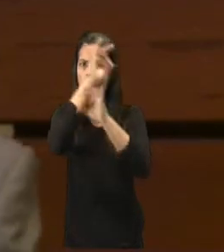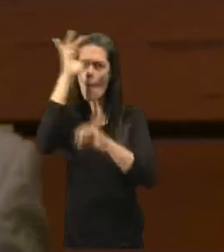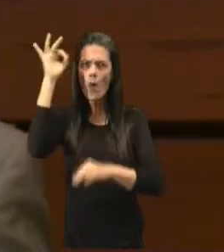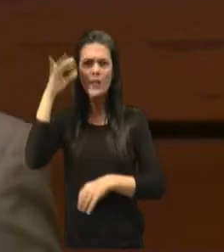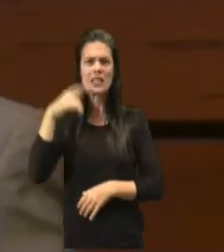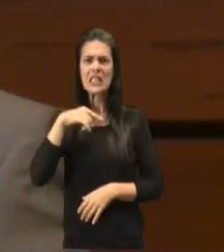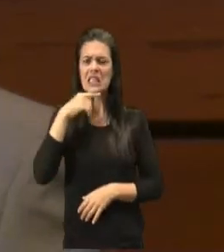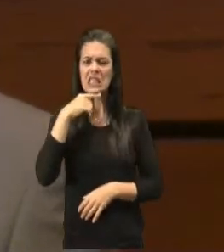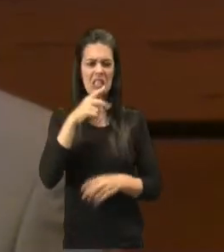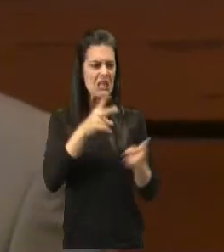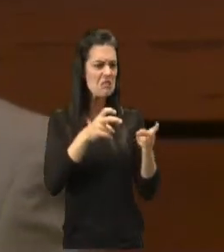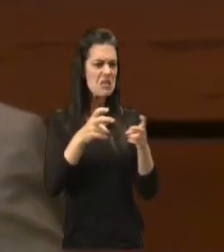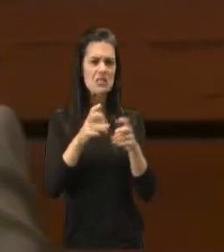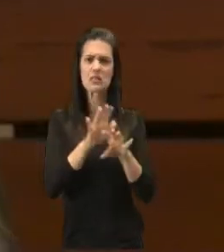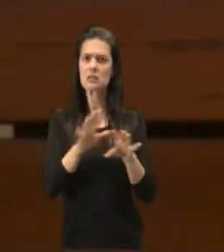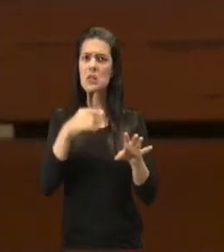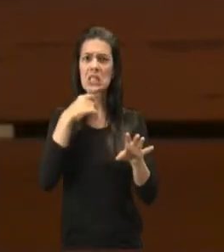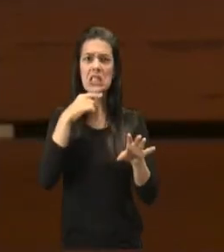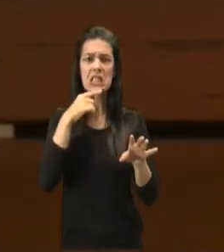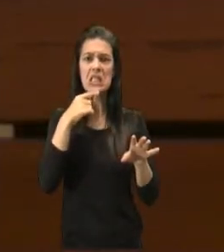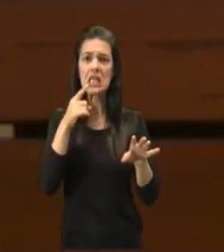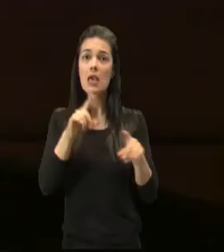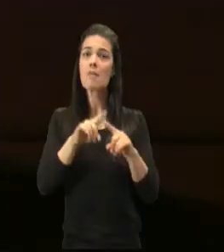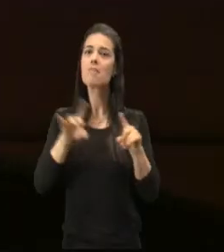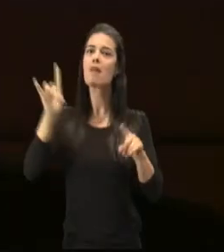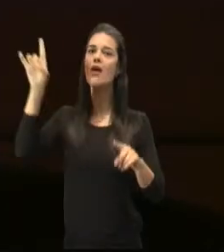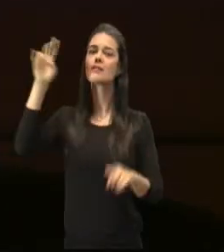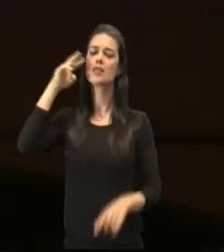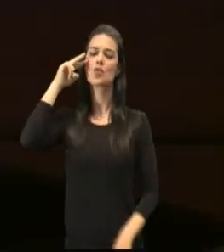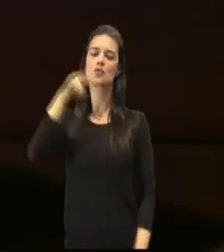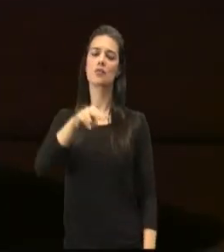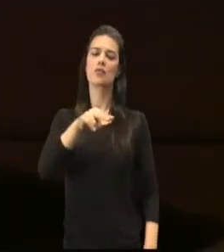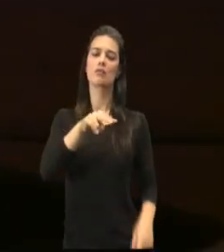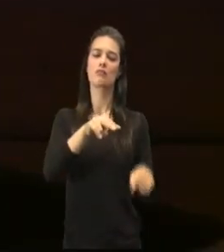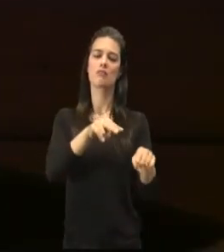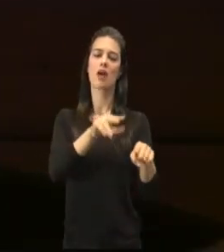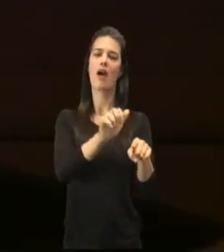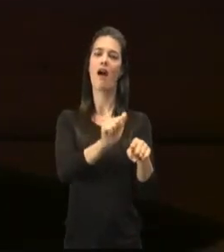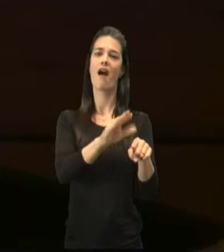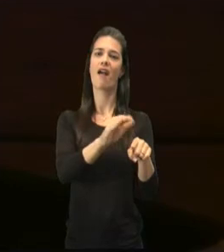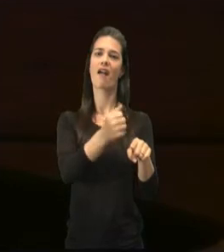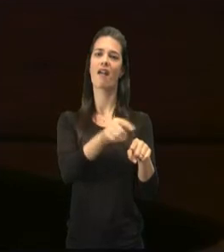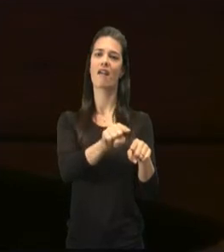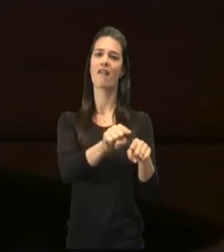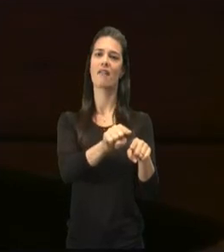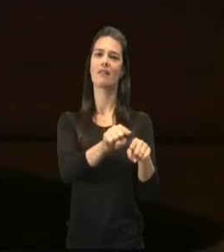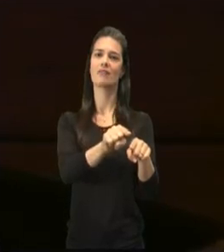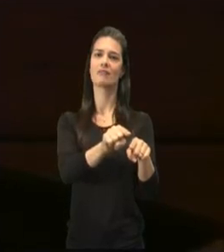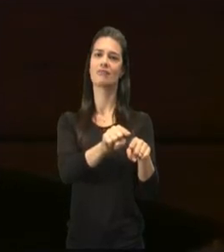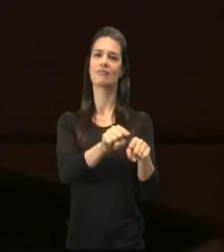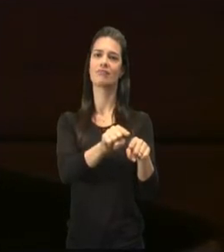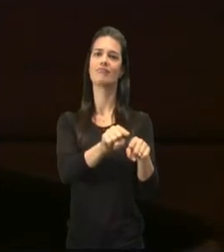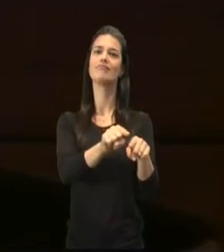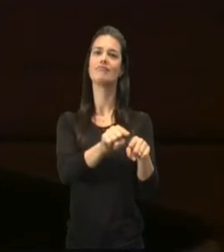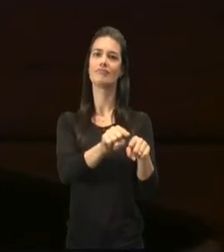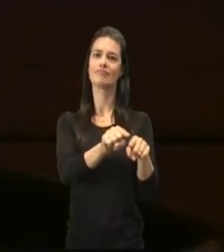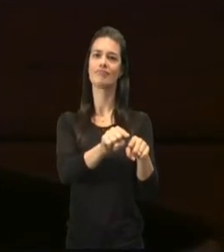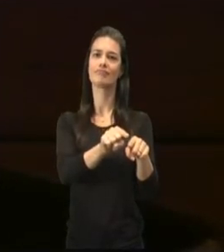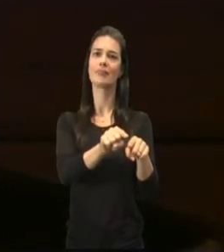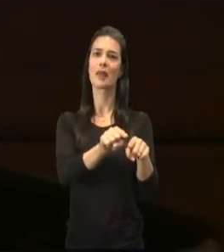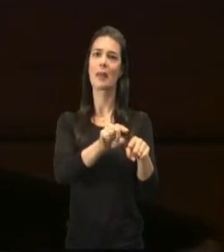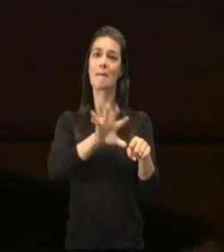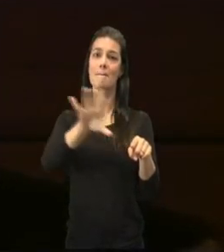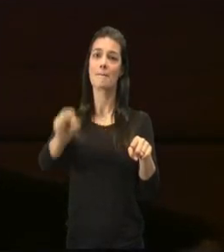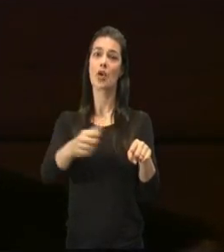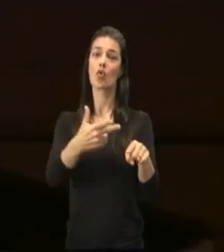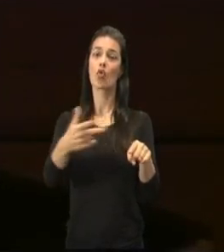ninguém percebeu, mas Deus percebeu. Nós não podemos esconder absolutamente nada